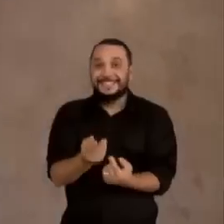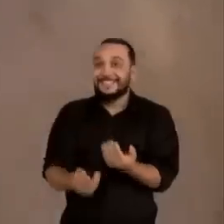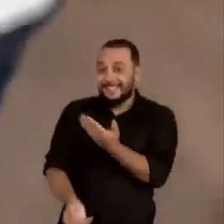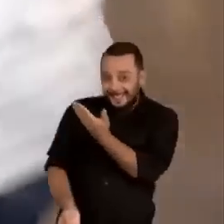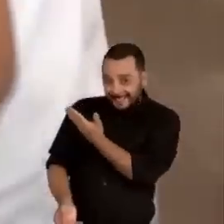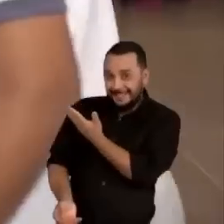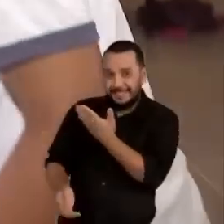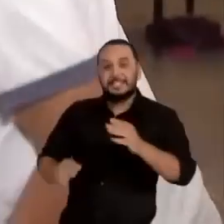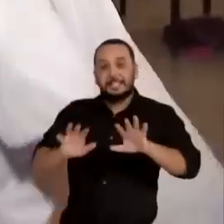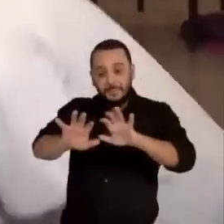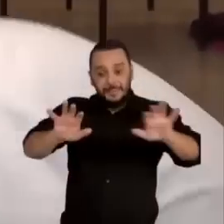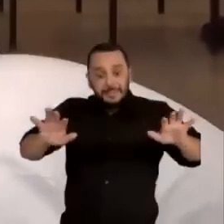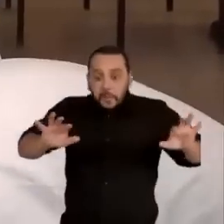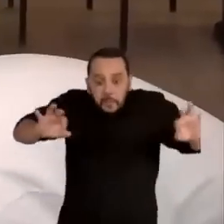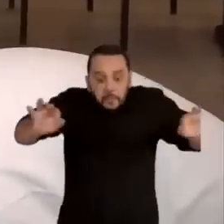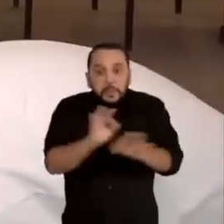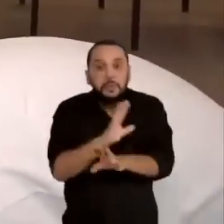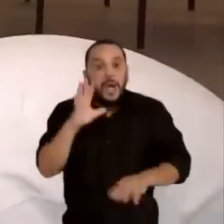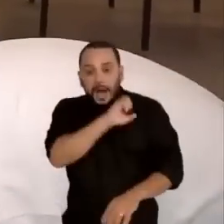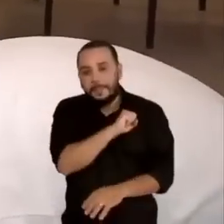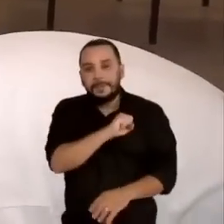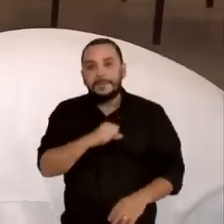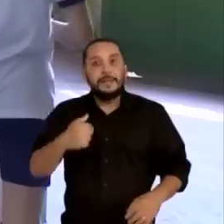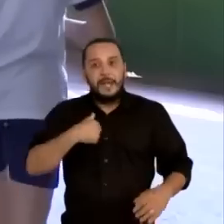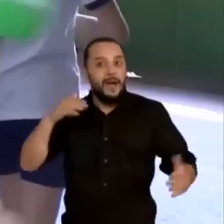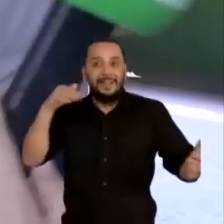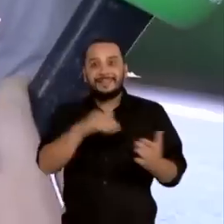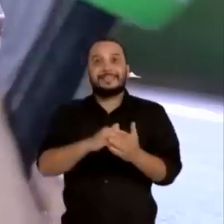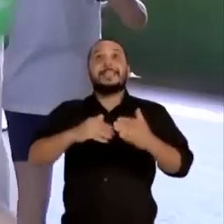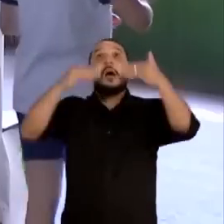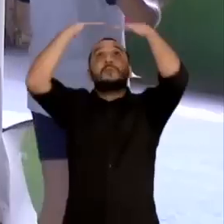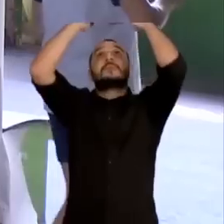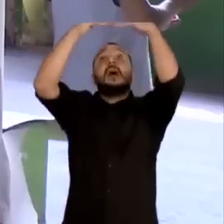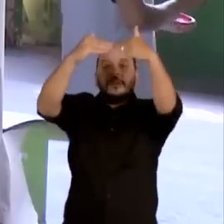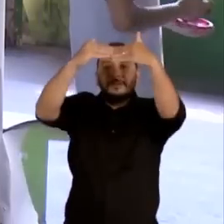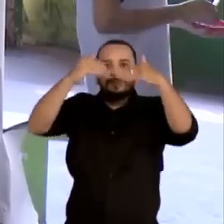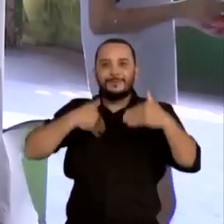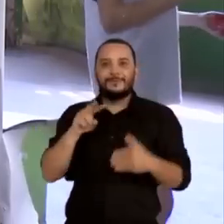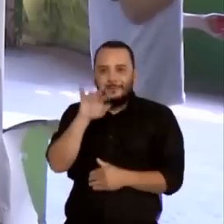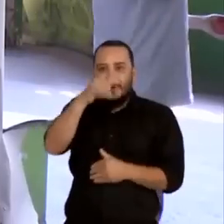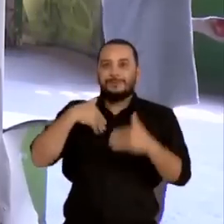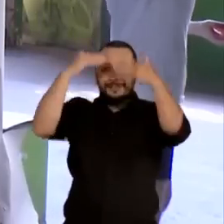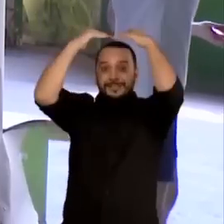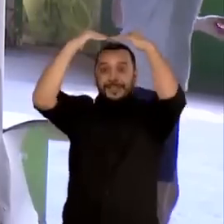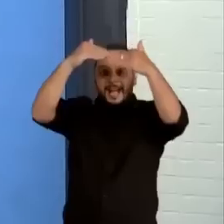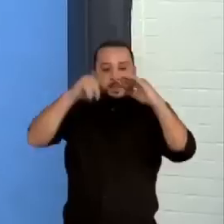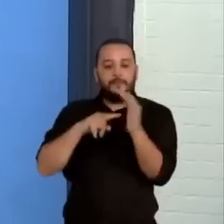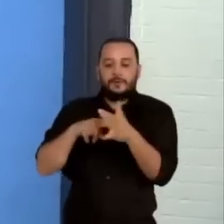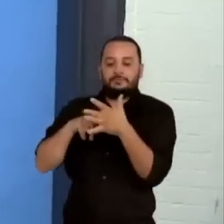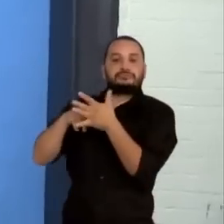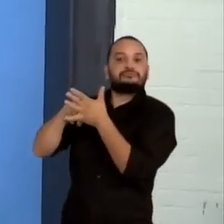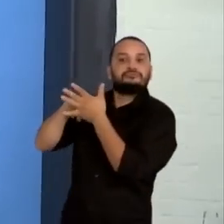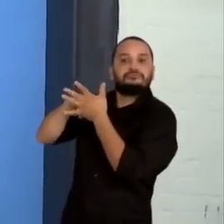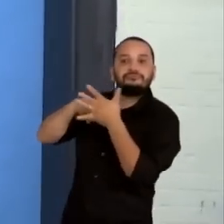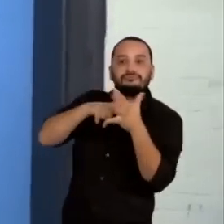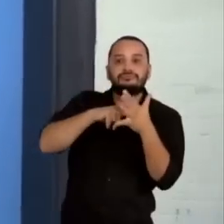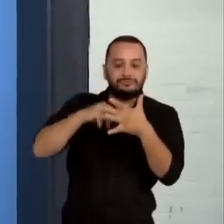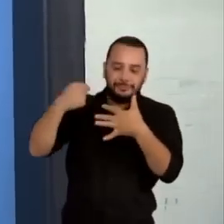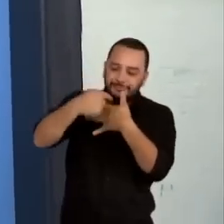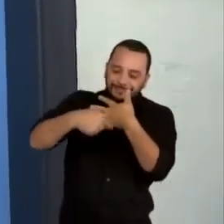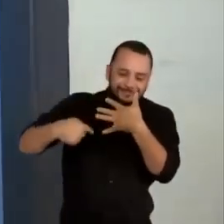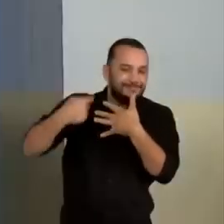fica pronta logo logo. Vai pintar até o teto. Vai virar uma galeria de arte. Vai ser os ventiladores com o desenho do Picasso, vai ser